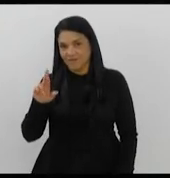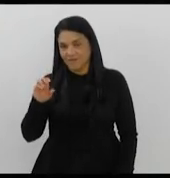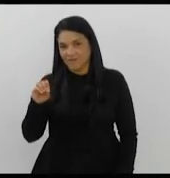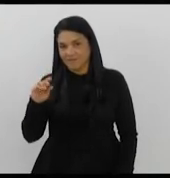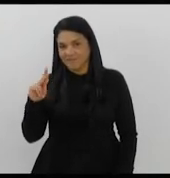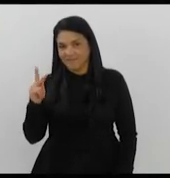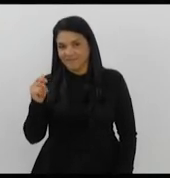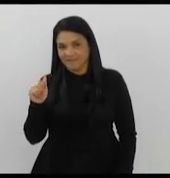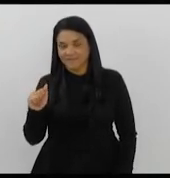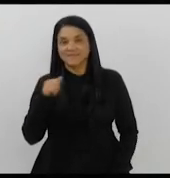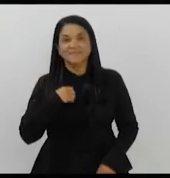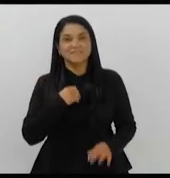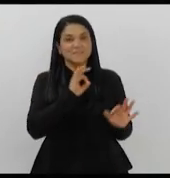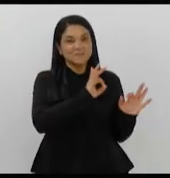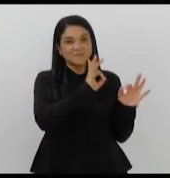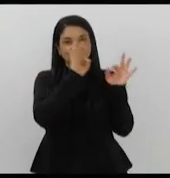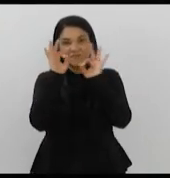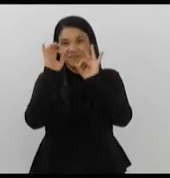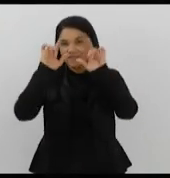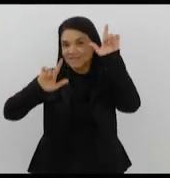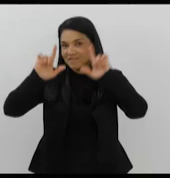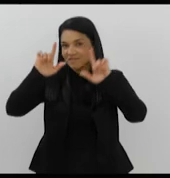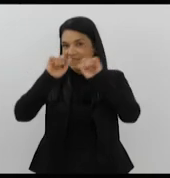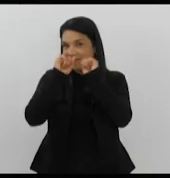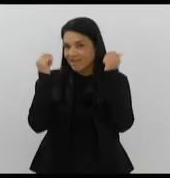senhoras e senhores espectadores da TV Alerj,